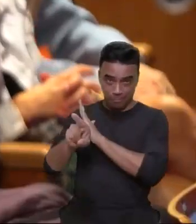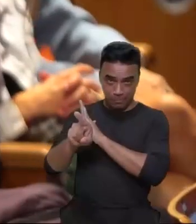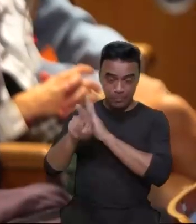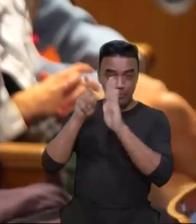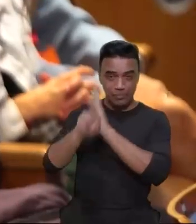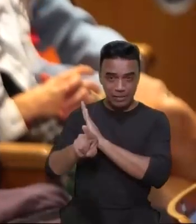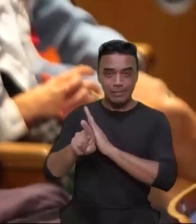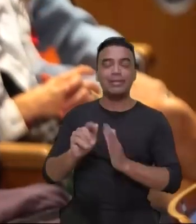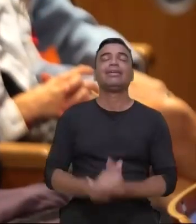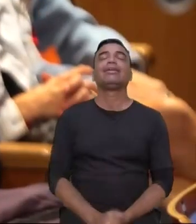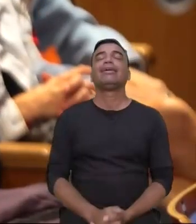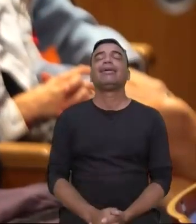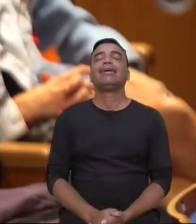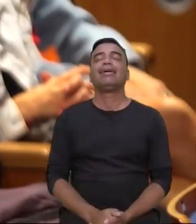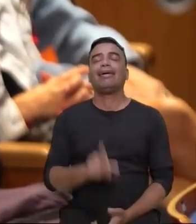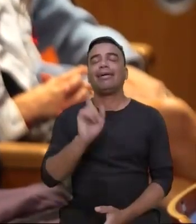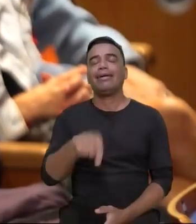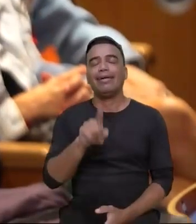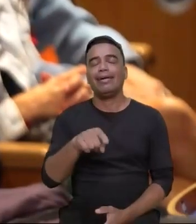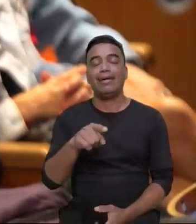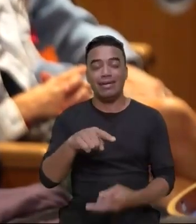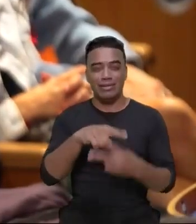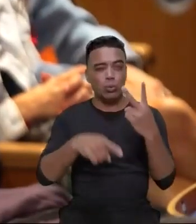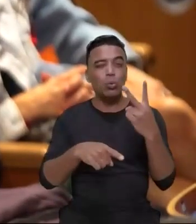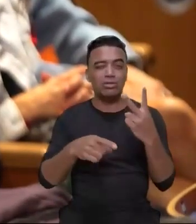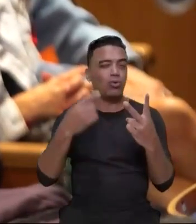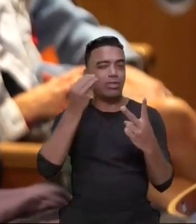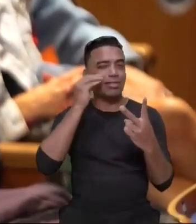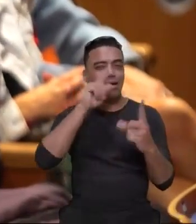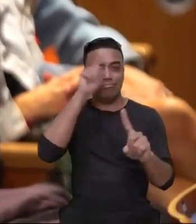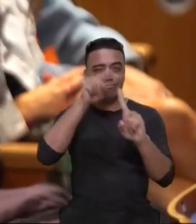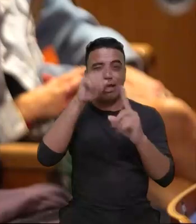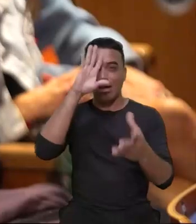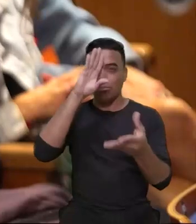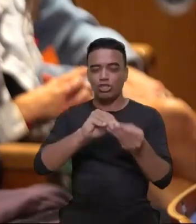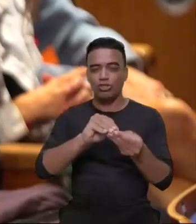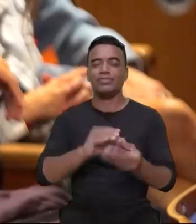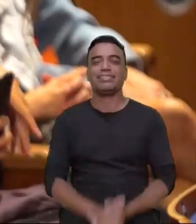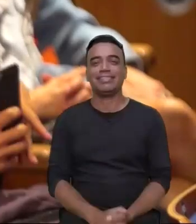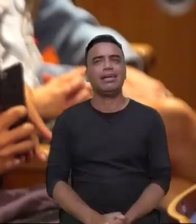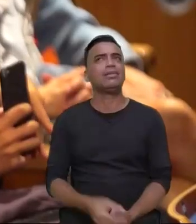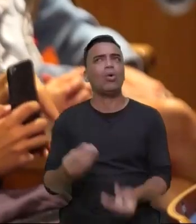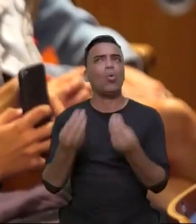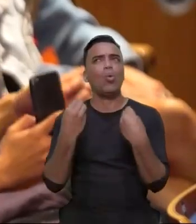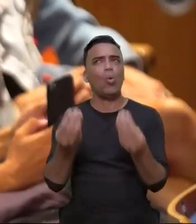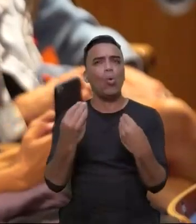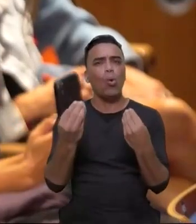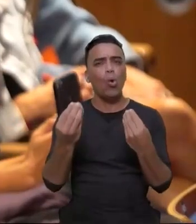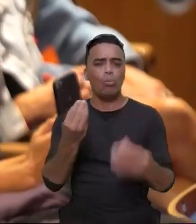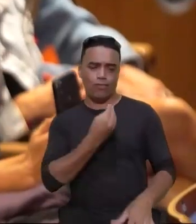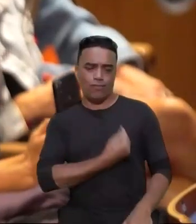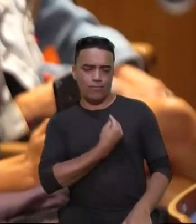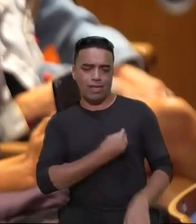pergunta, ela se dá em duas, eu vou tentar ser objetiva. Como que ficou, assim, a